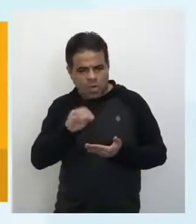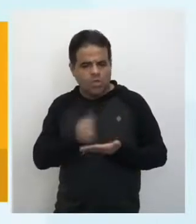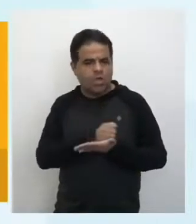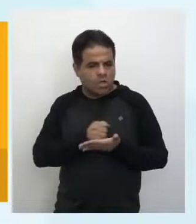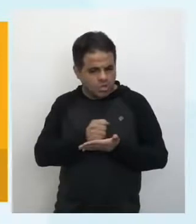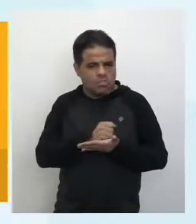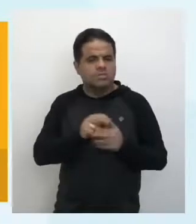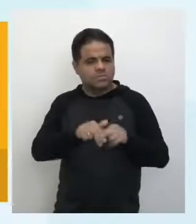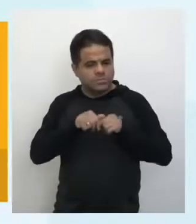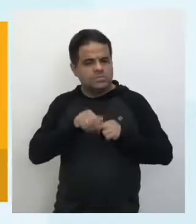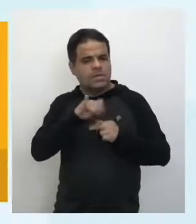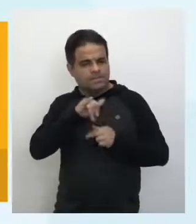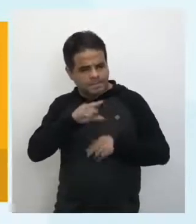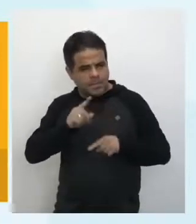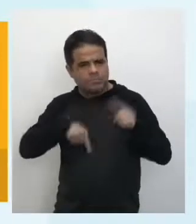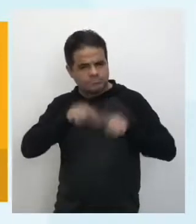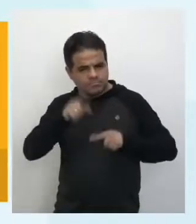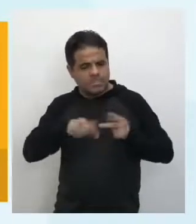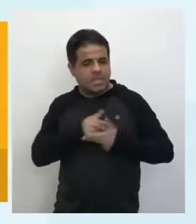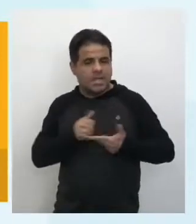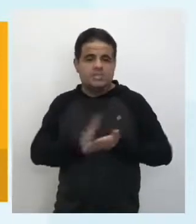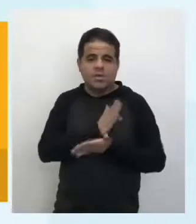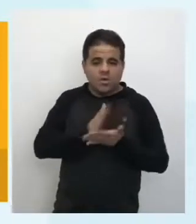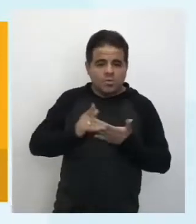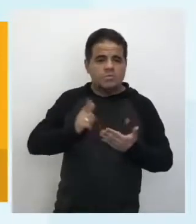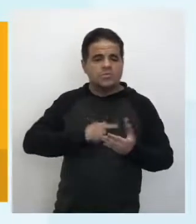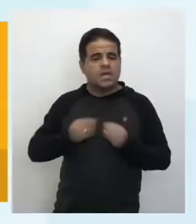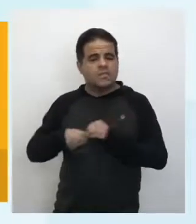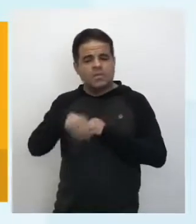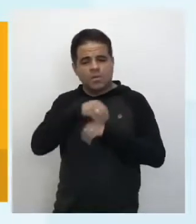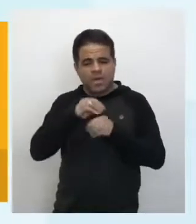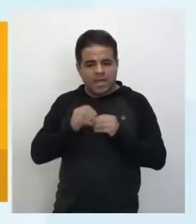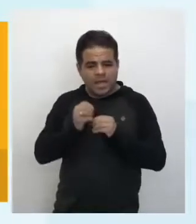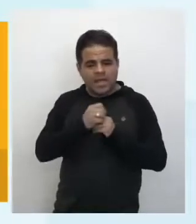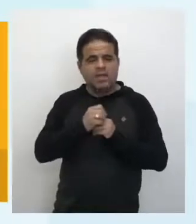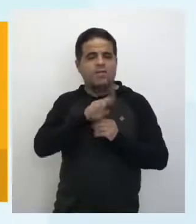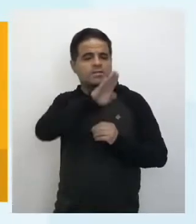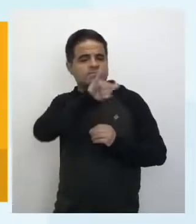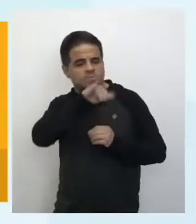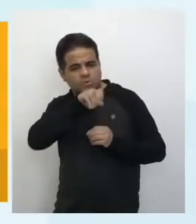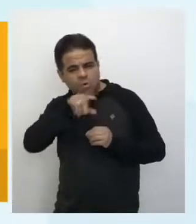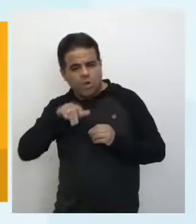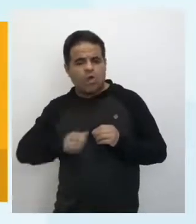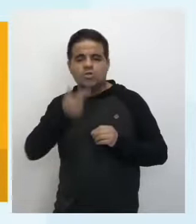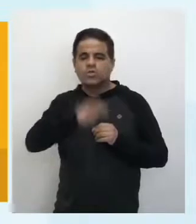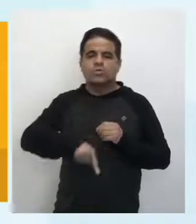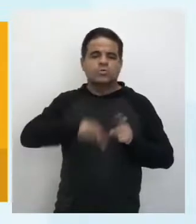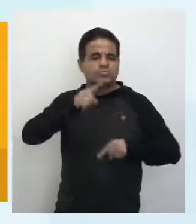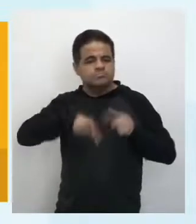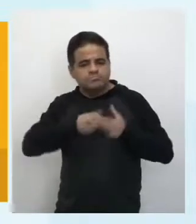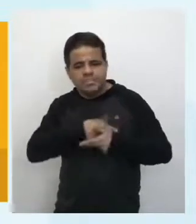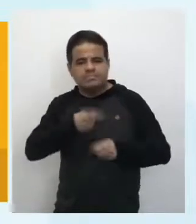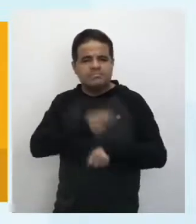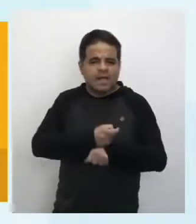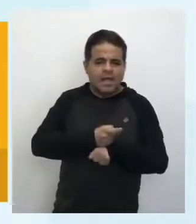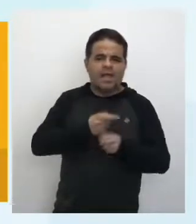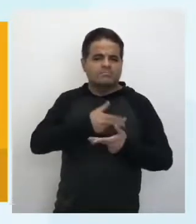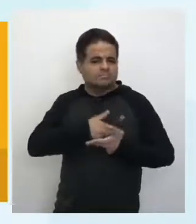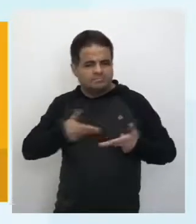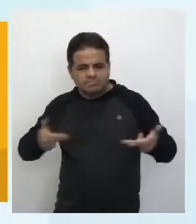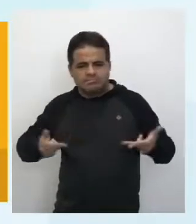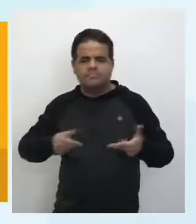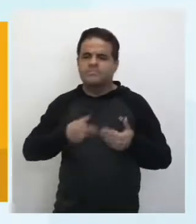são biomateriais. Alguns são derivados aí de moléculas biológicas, outros de metais, ligas